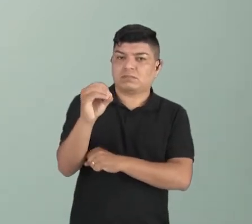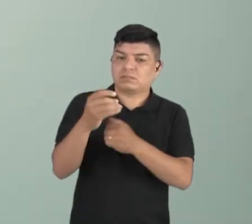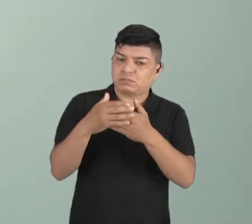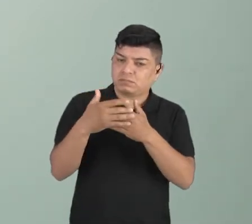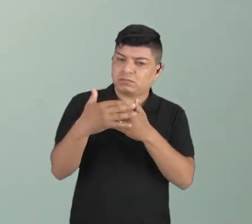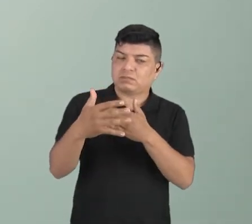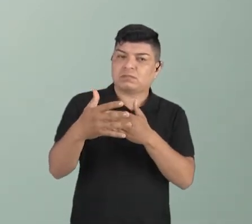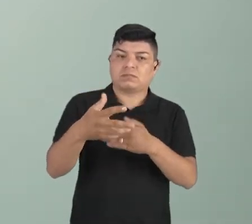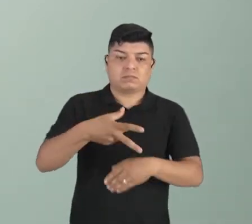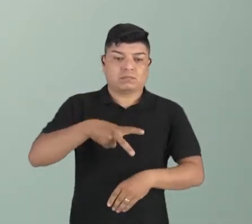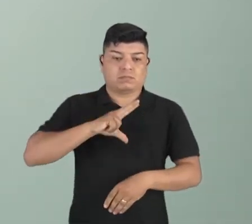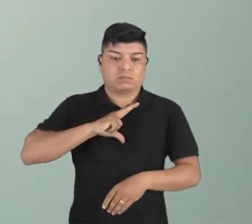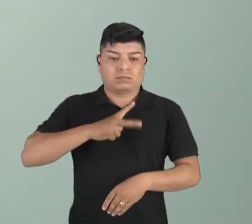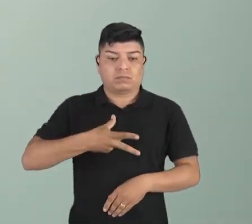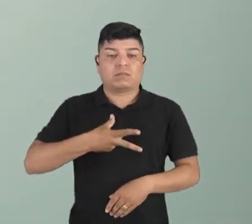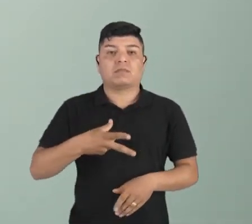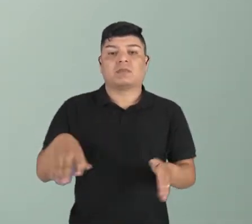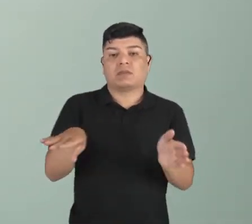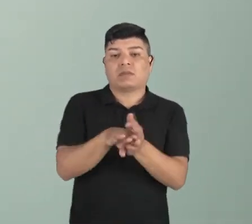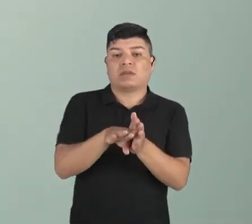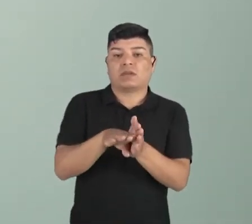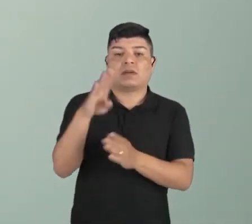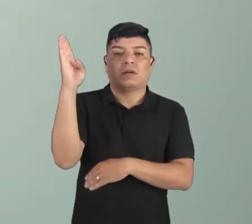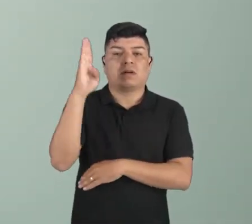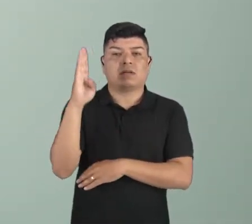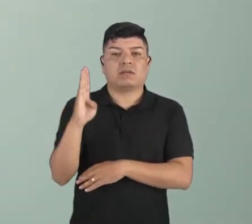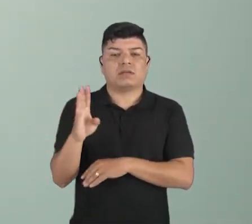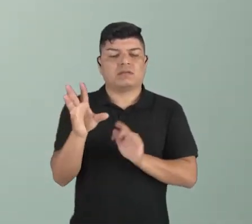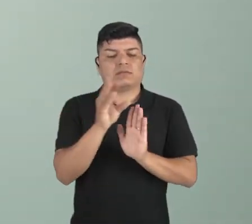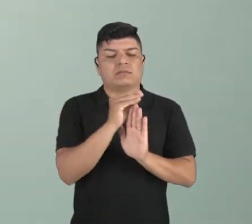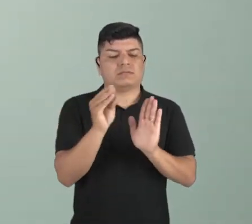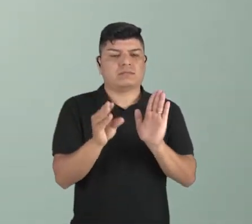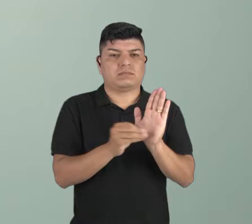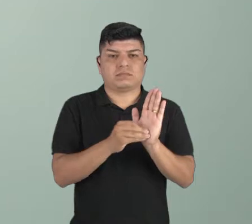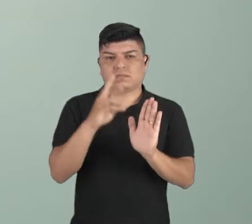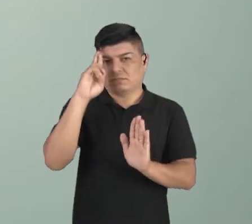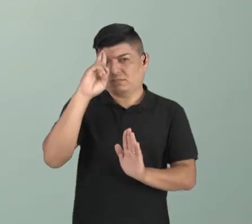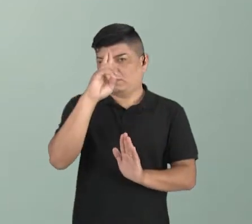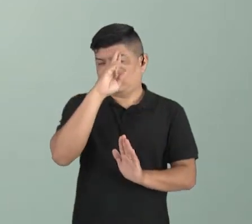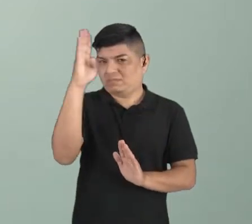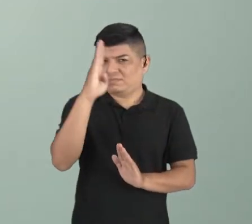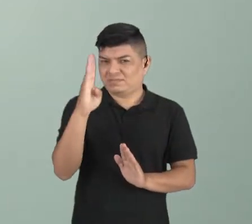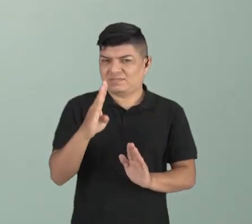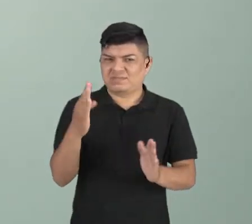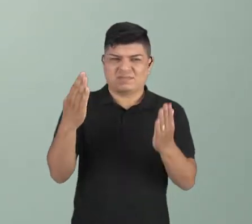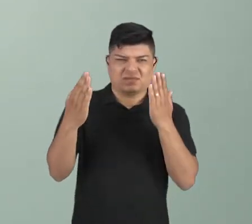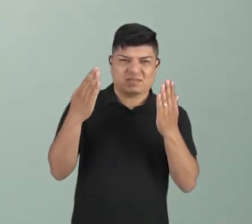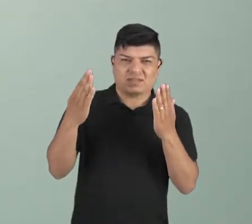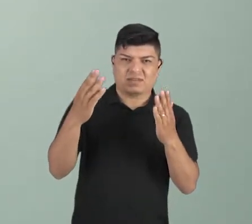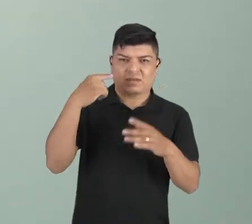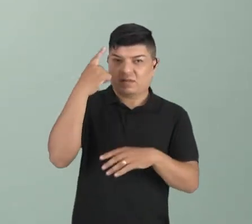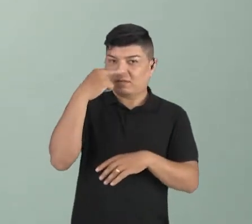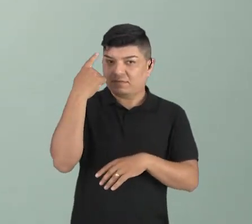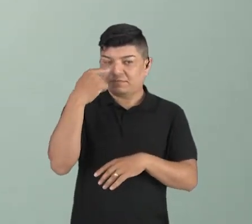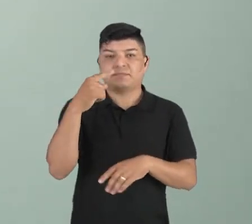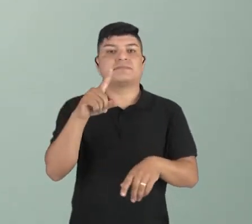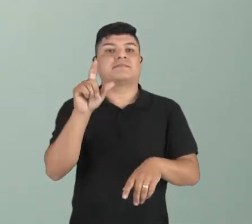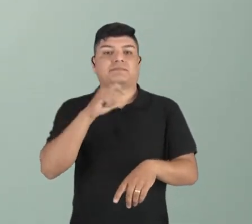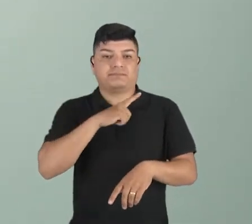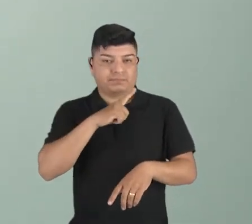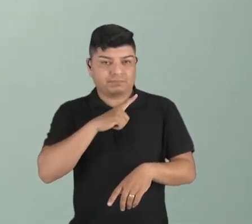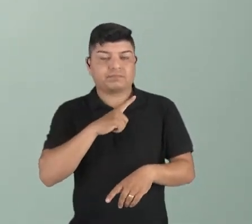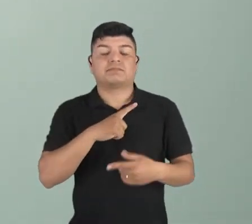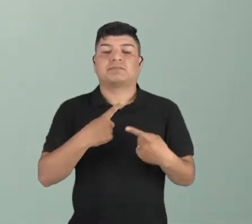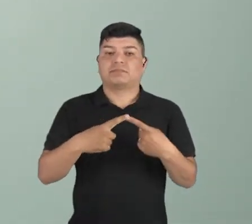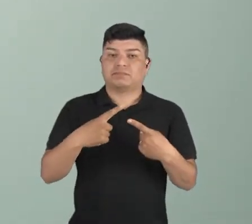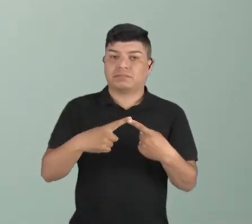quando os portugueses chegaram ao Brasil. Professor, esse conteúdo aí da história do Brasil tem alguma relação com o espanhol? Tem sim, galerinha,